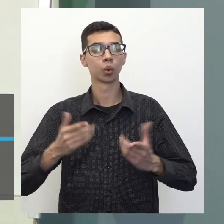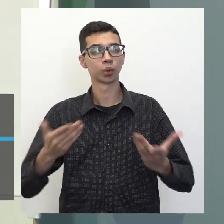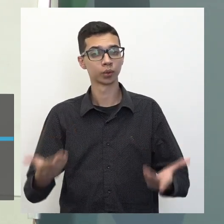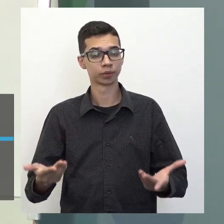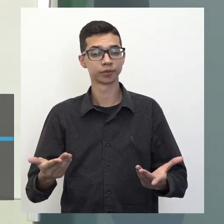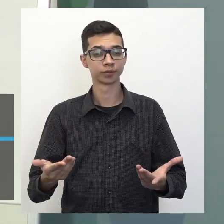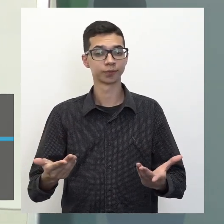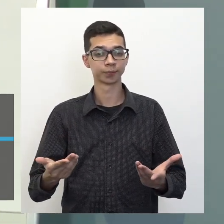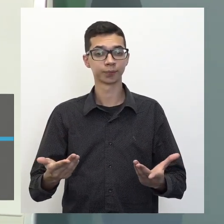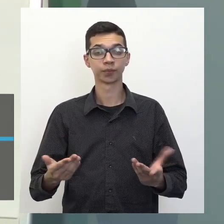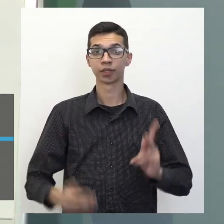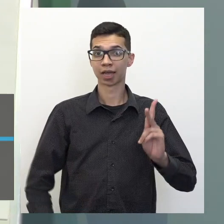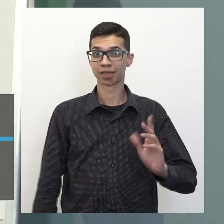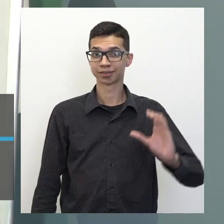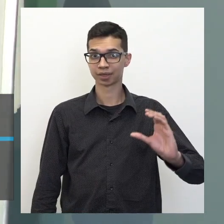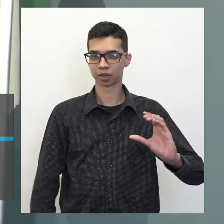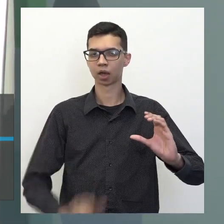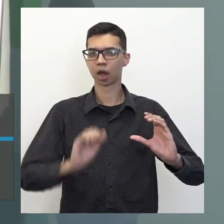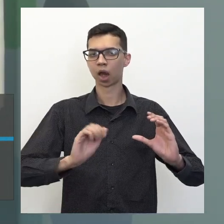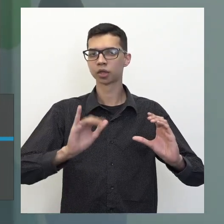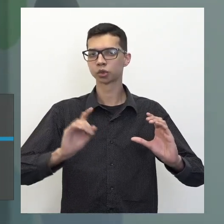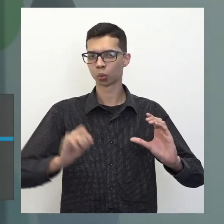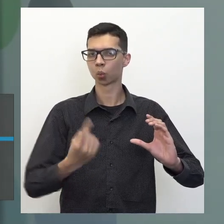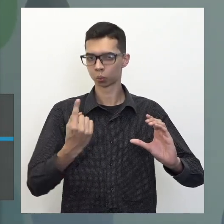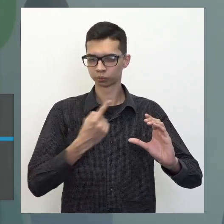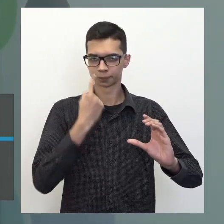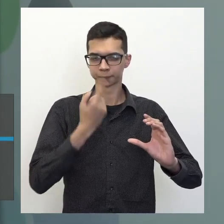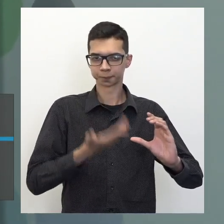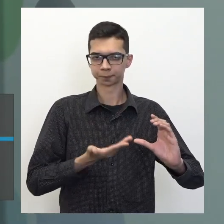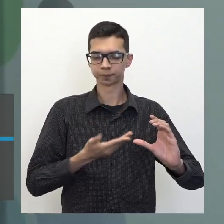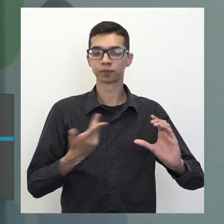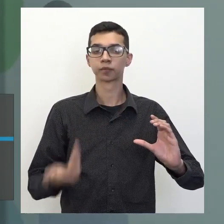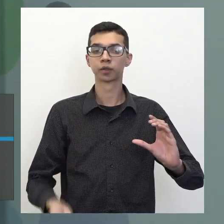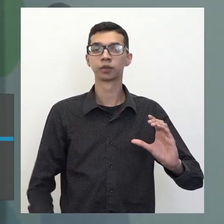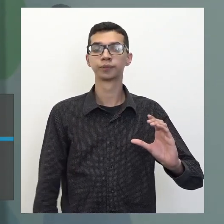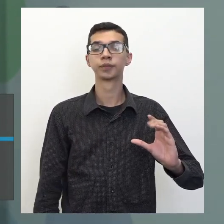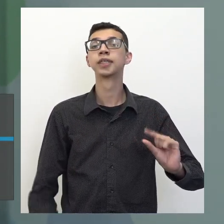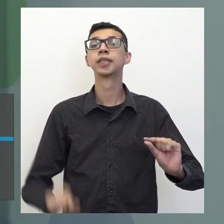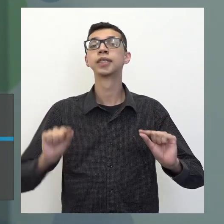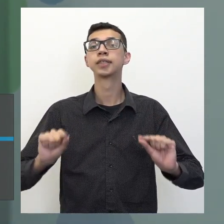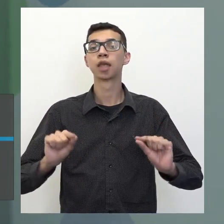constante de equilíbrio, KC. Se eu colocar aqui, ó, concentração, produto sobre reagente. Quem é meu produto?